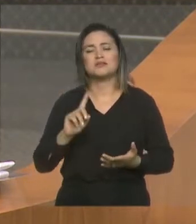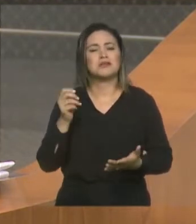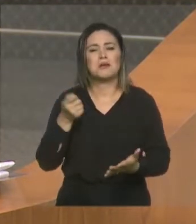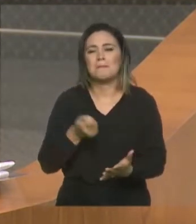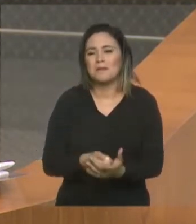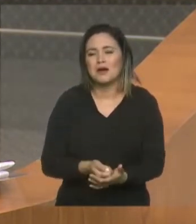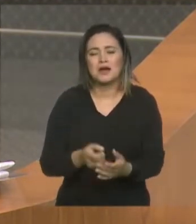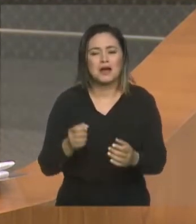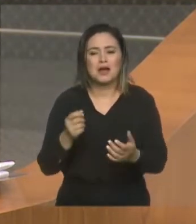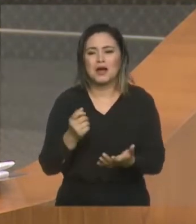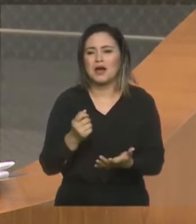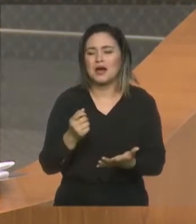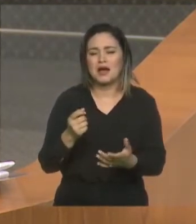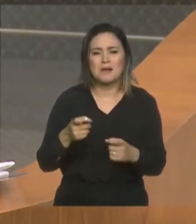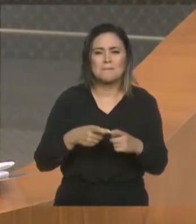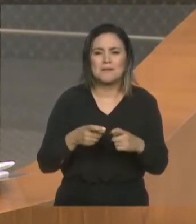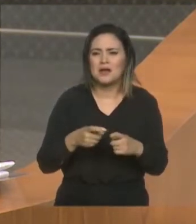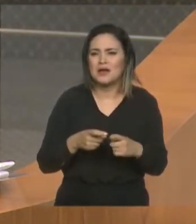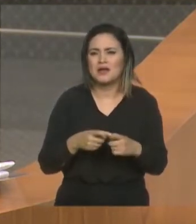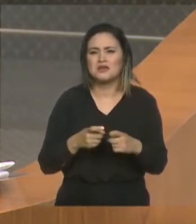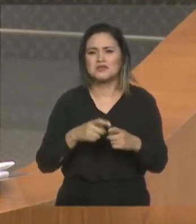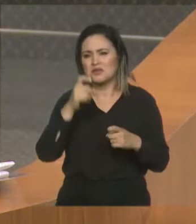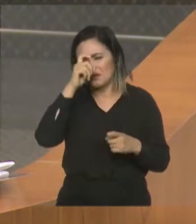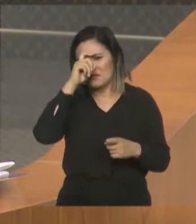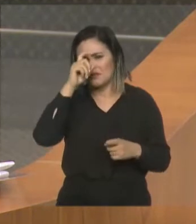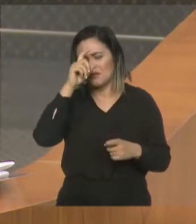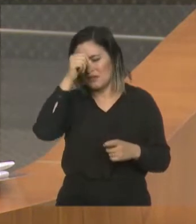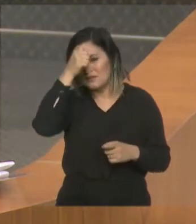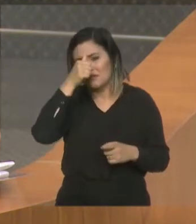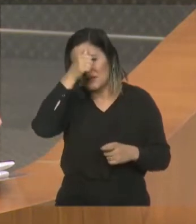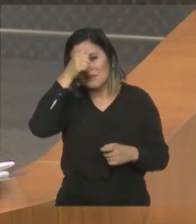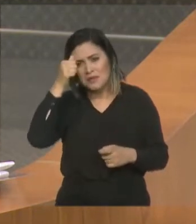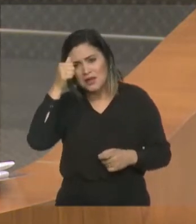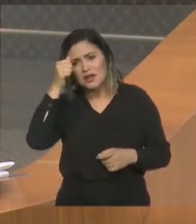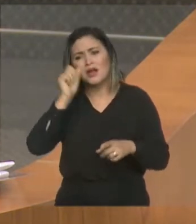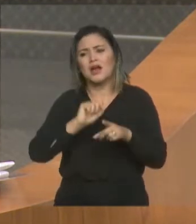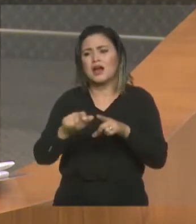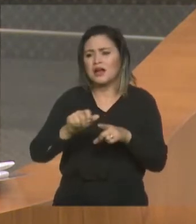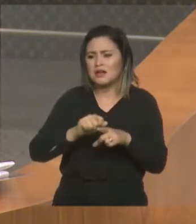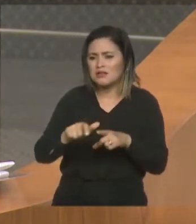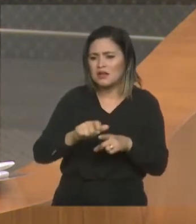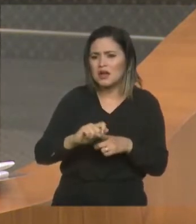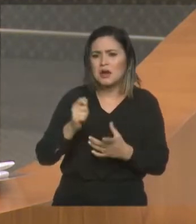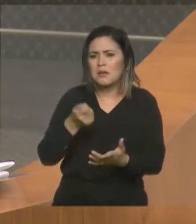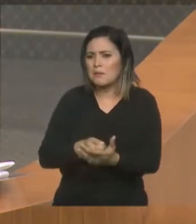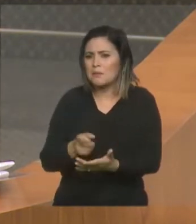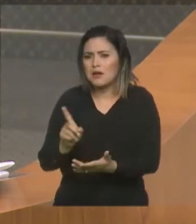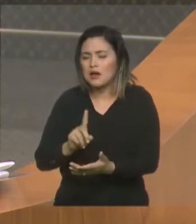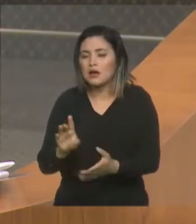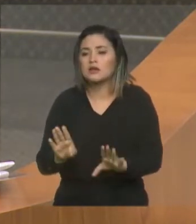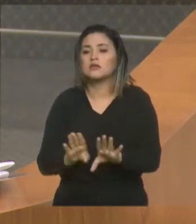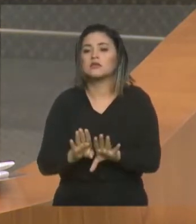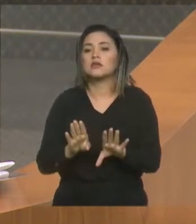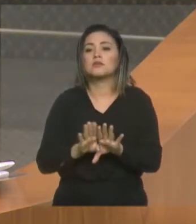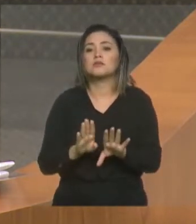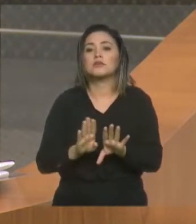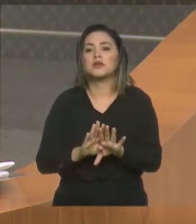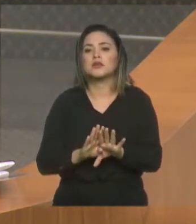enfermeiros, não pagar os aluguéis, não pagar os fornecedores, não pagar nada, e também está